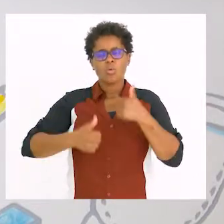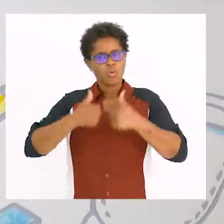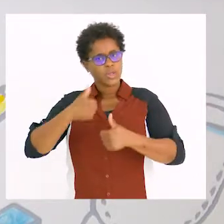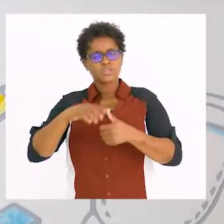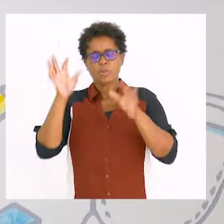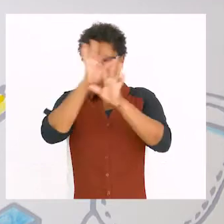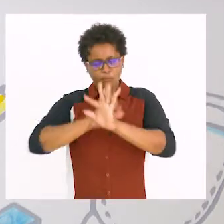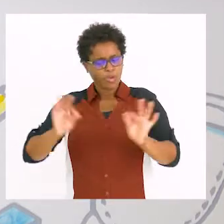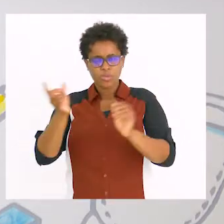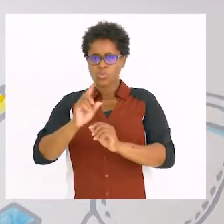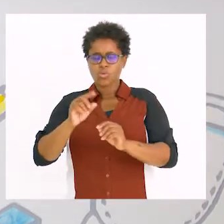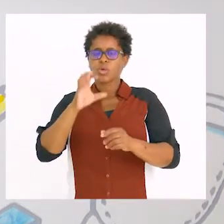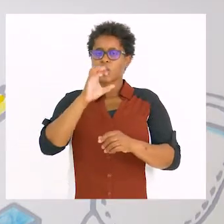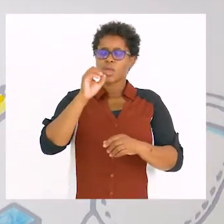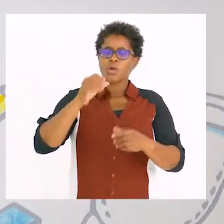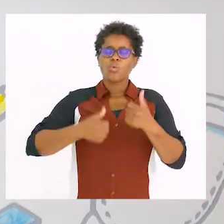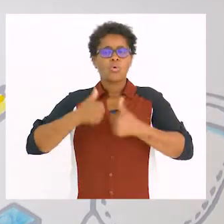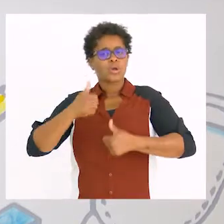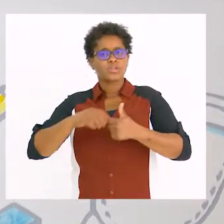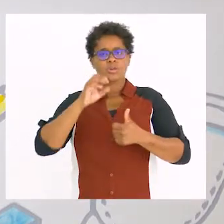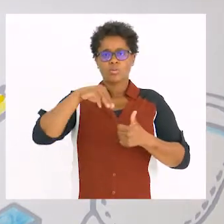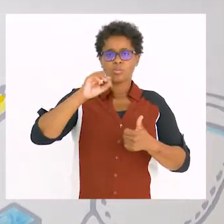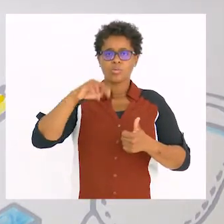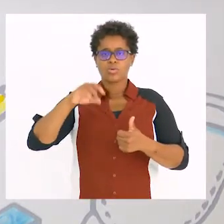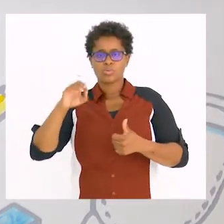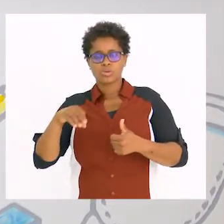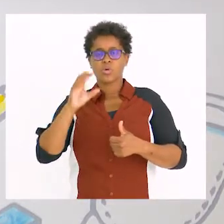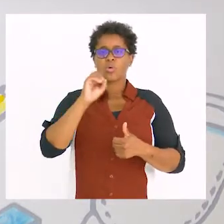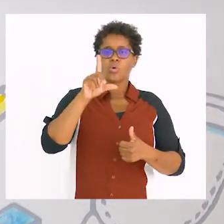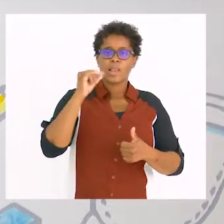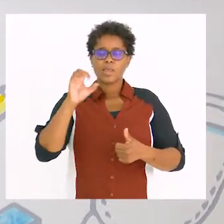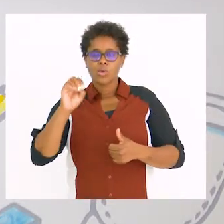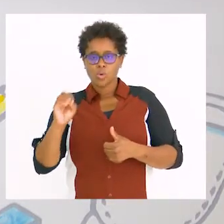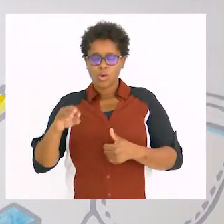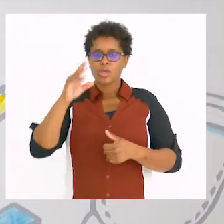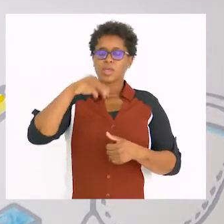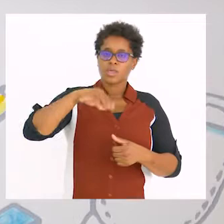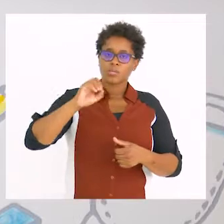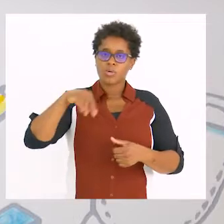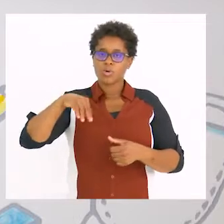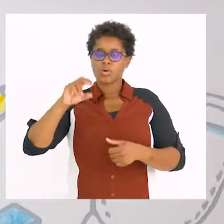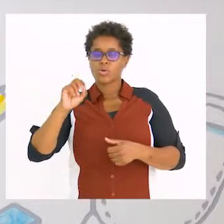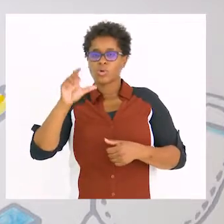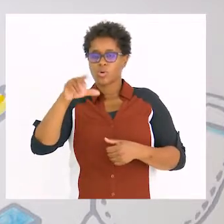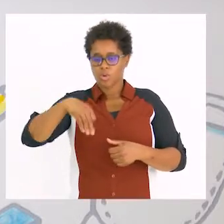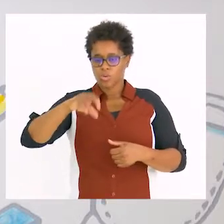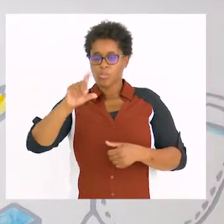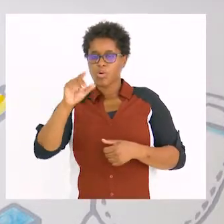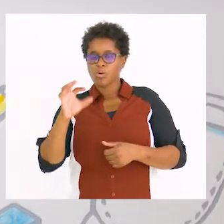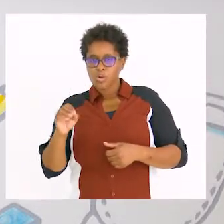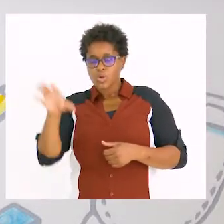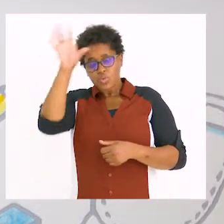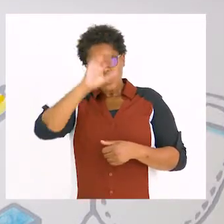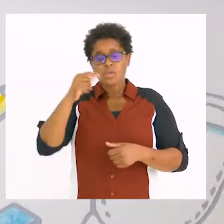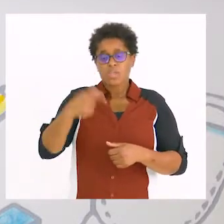a concorrência monopolística, o oligopólio e o monopólio. E o Estado deve intervir